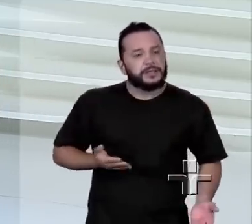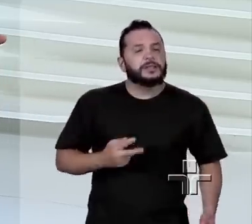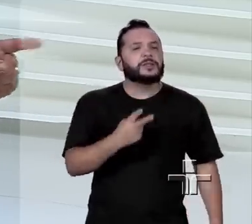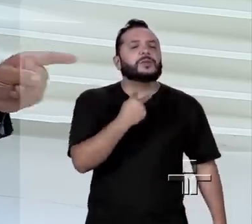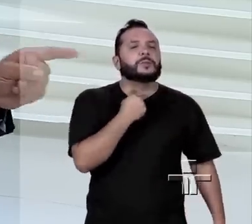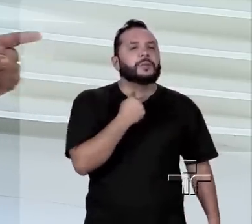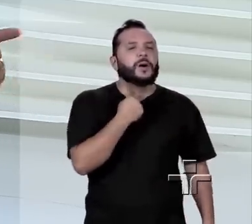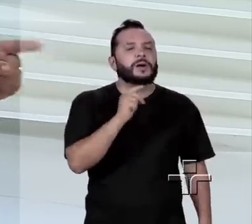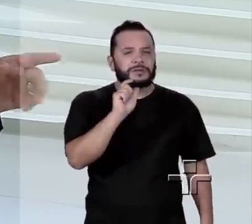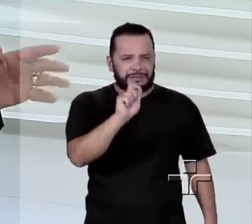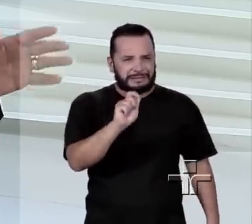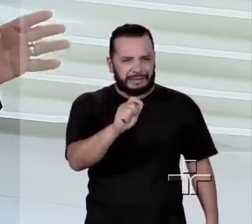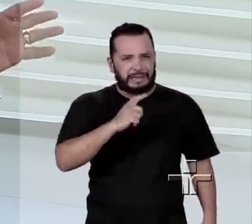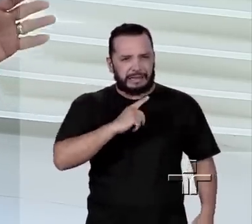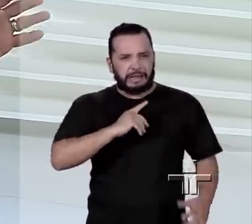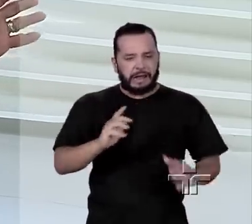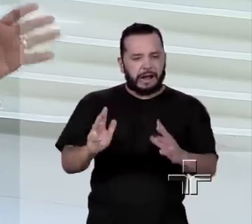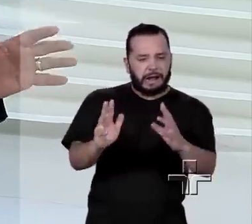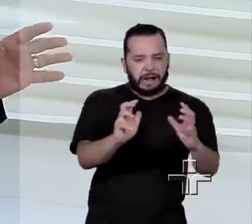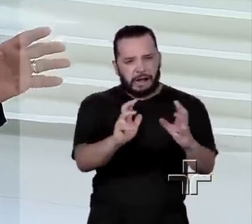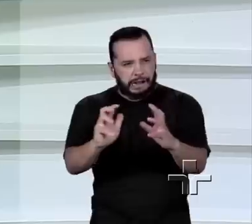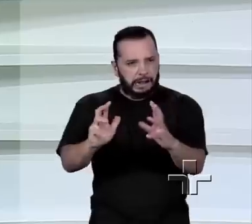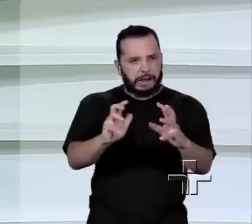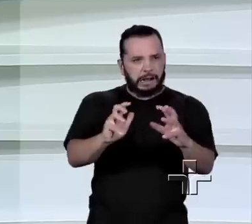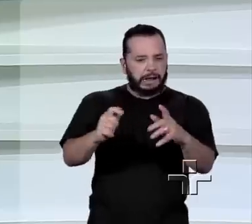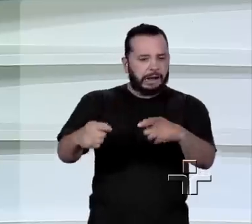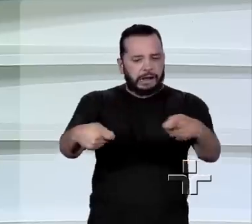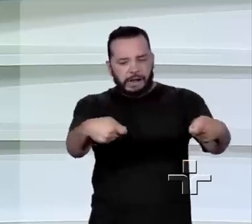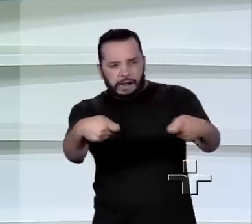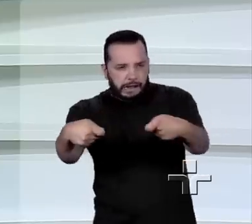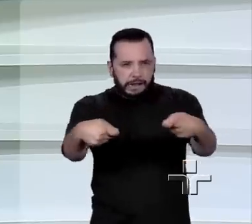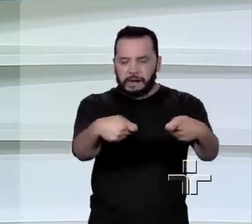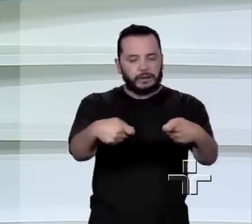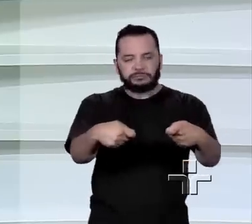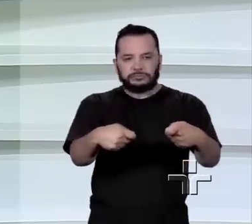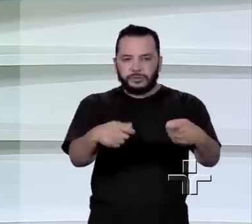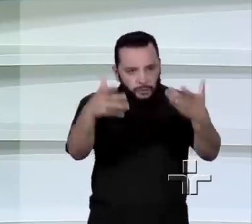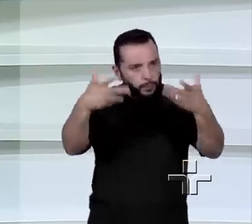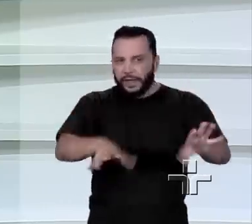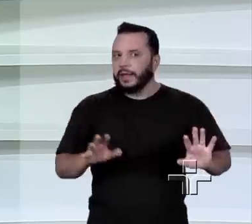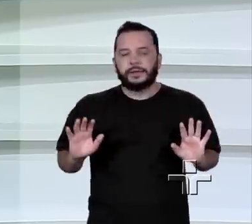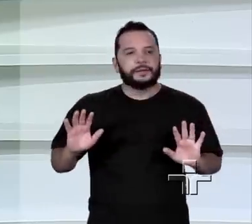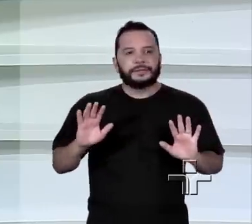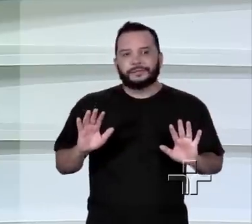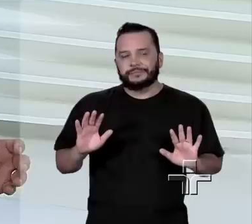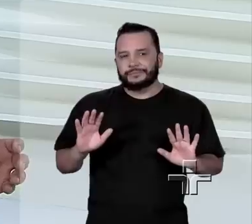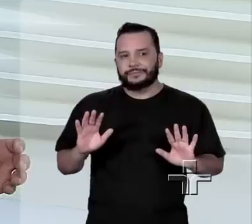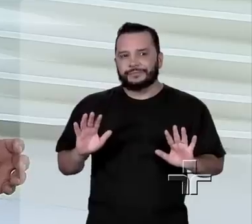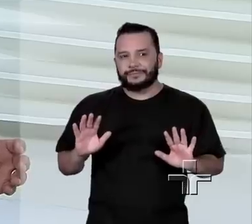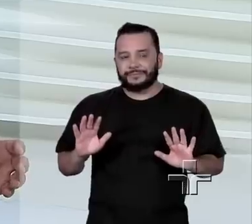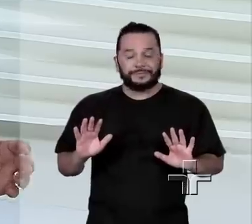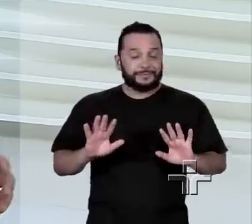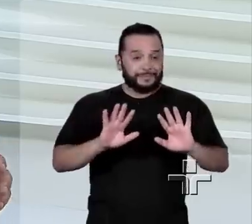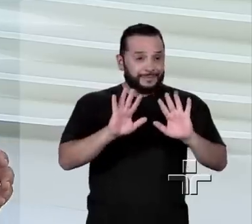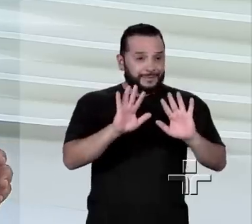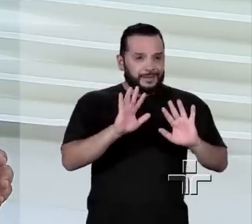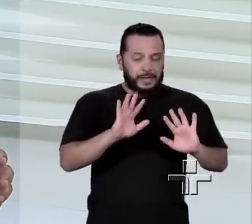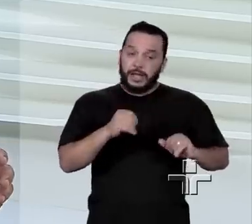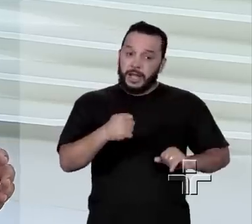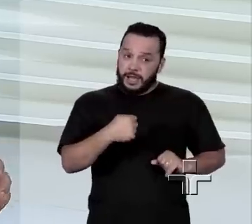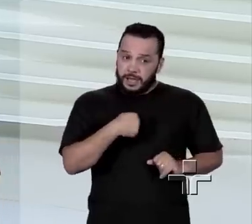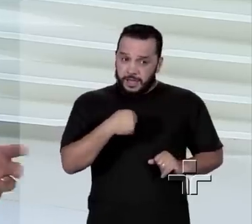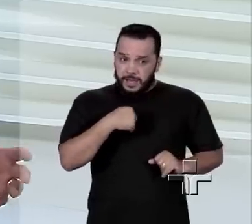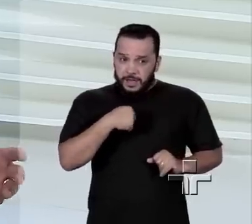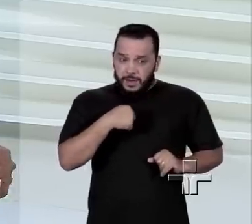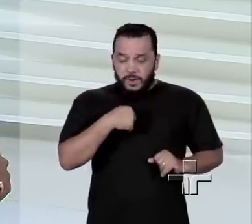esse tipo de desavenças ou qualquer contrariedade. E eu não tenho visto essa questão de falar, olha,